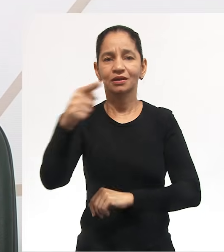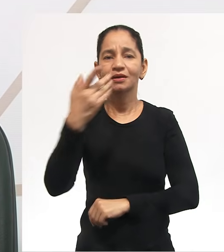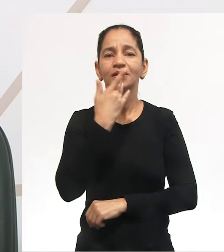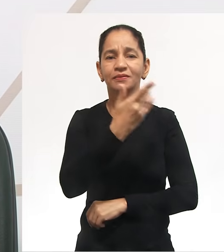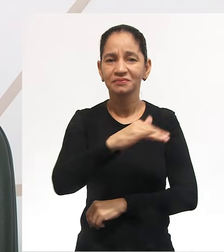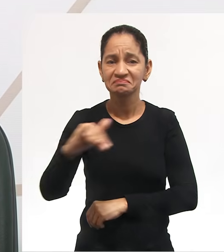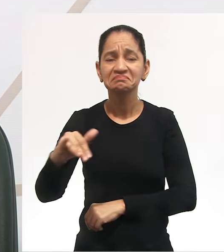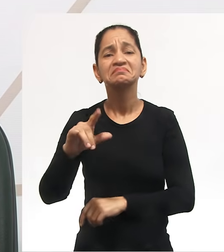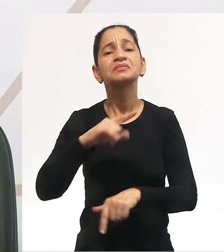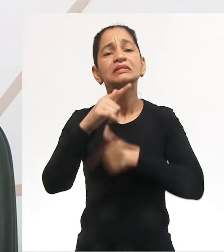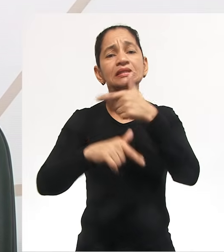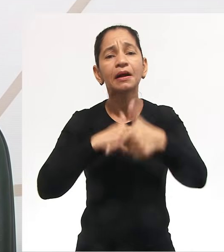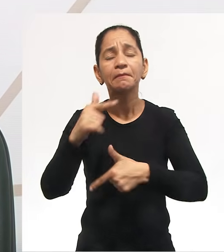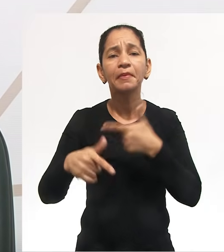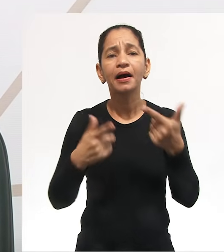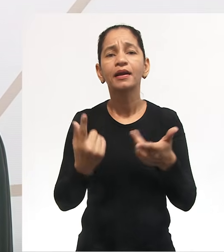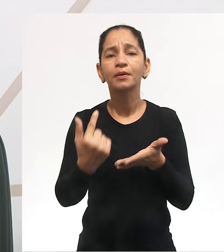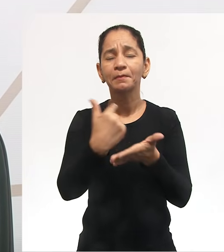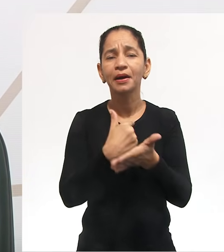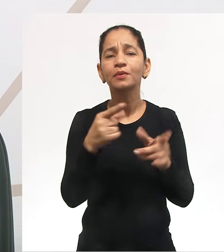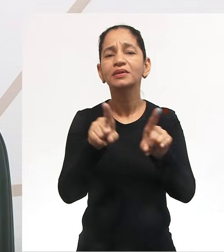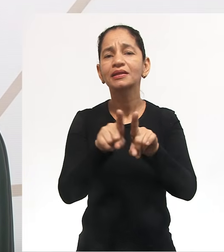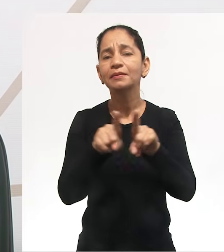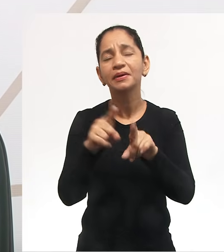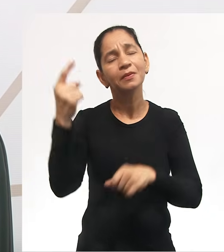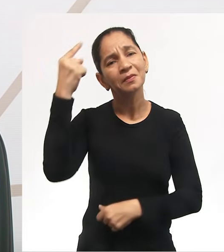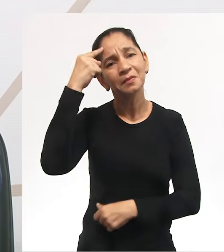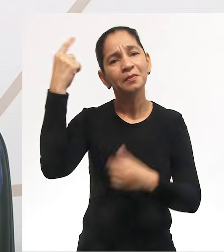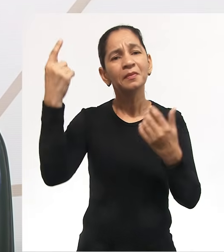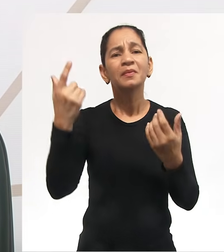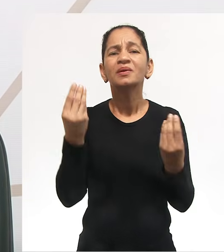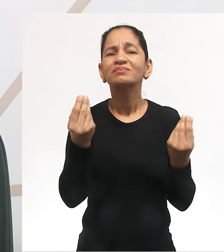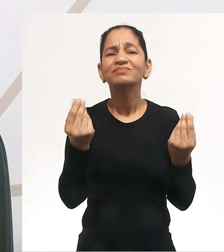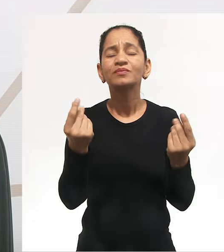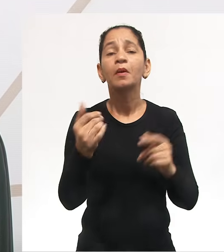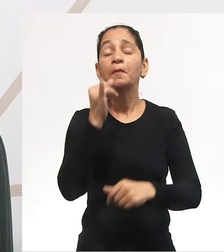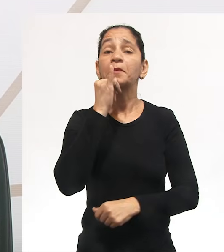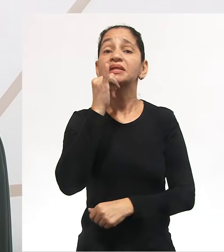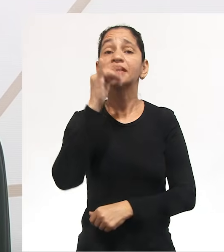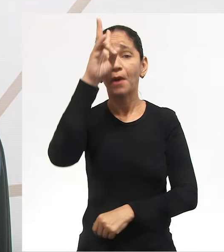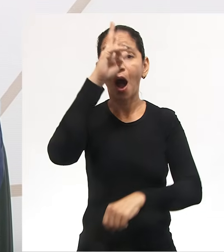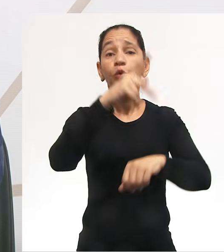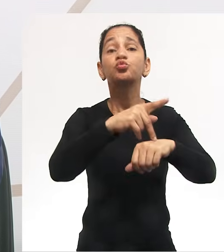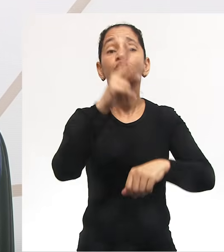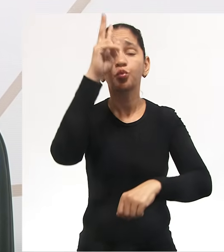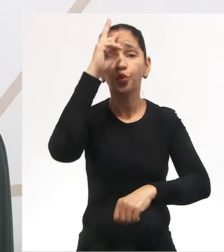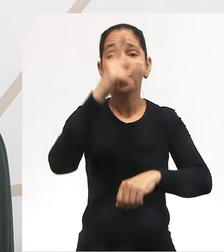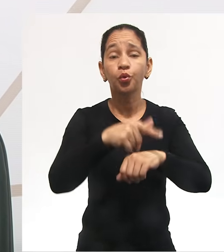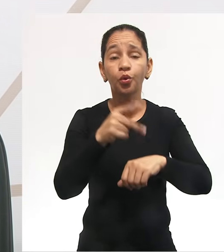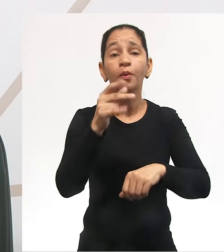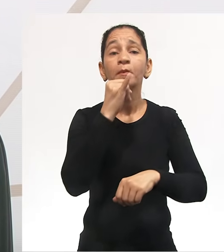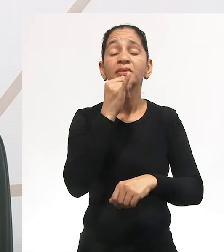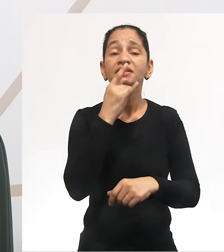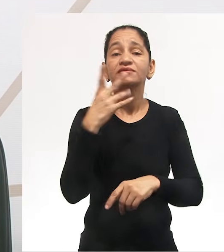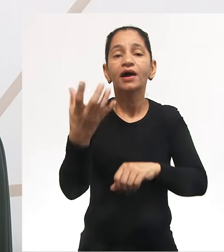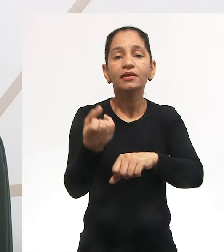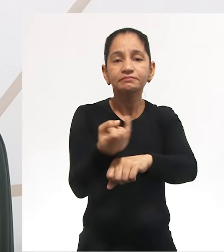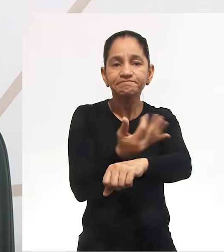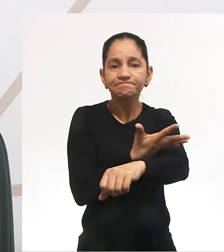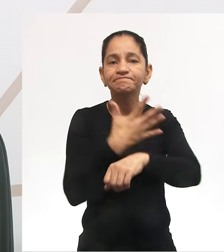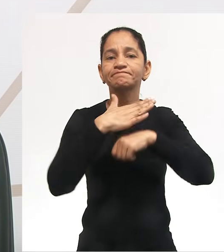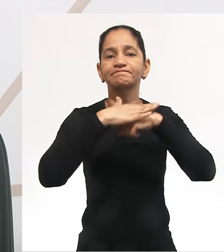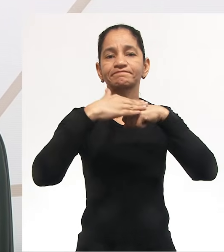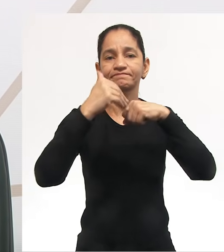nossos alunos, né. Aí quando você pergunta de referência também, eu penso muito em Henri Vallon, né, que fala sobre